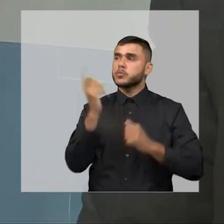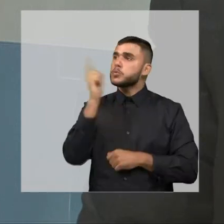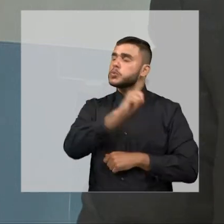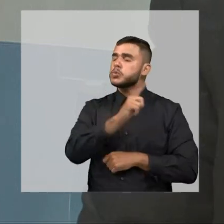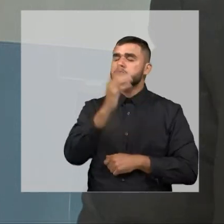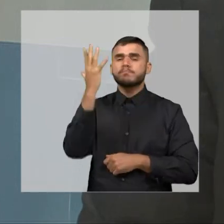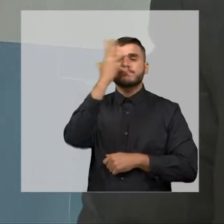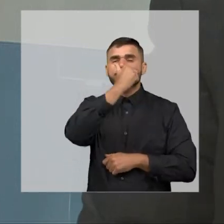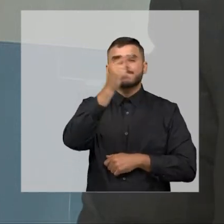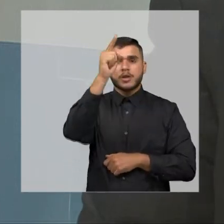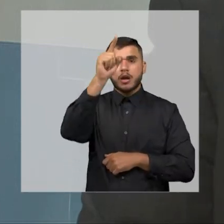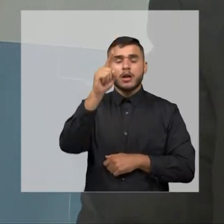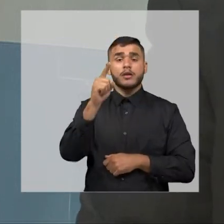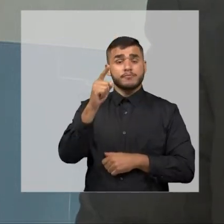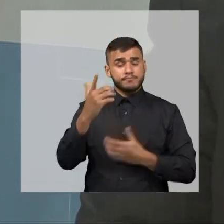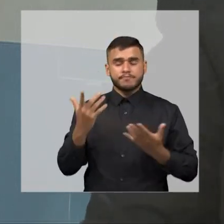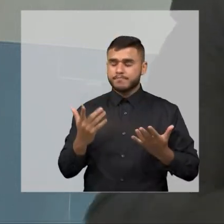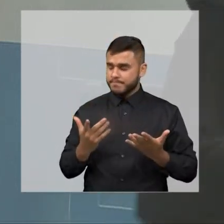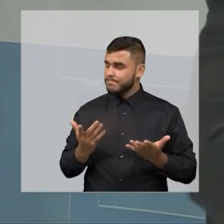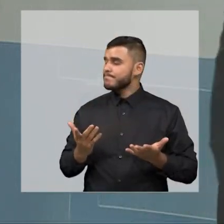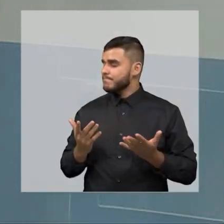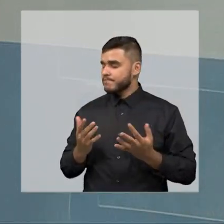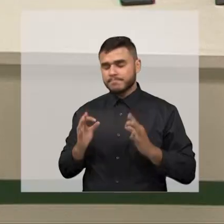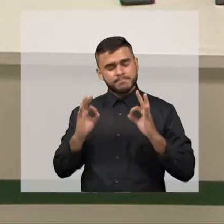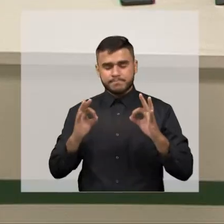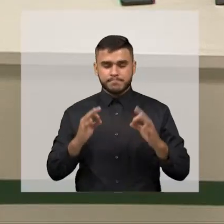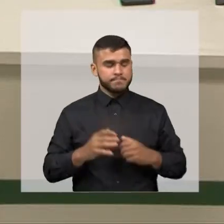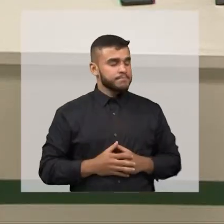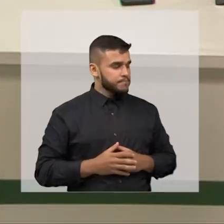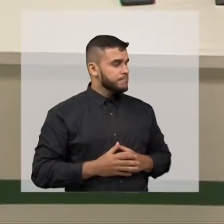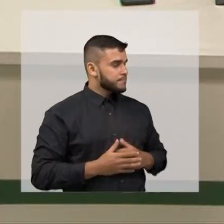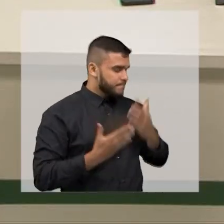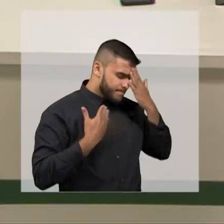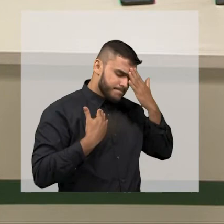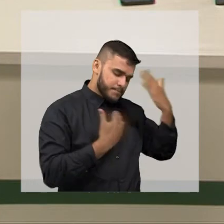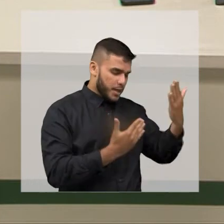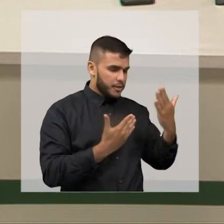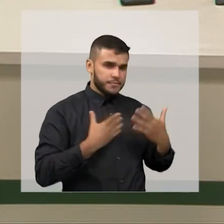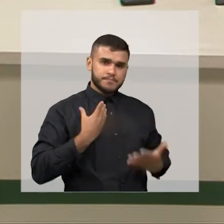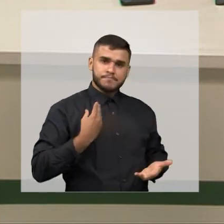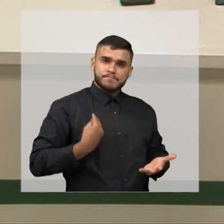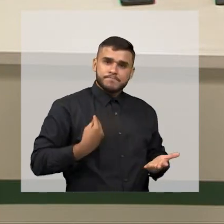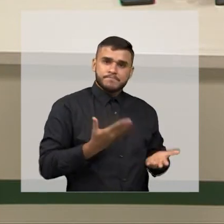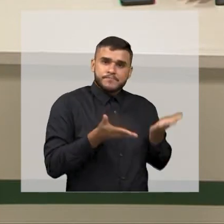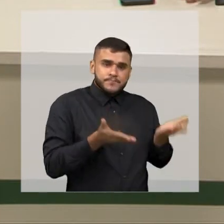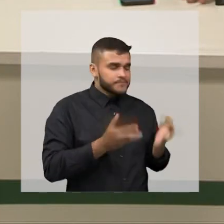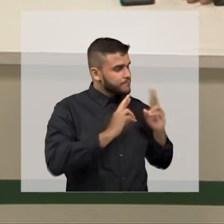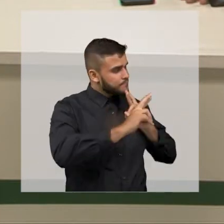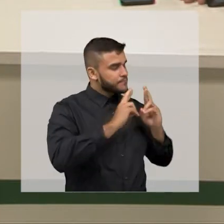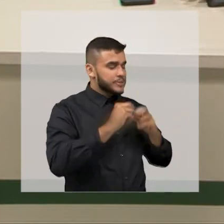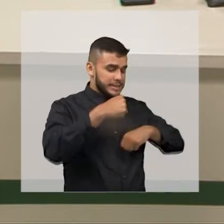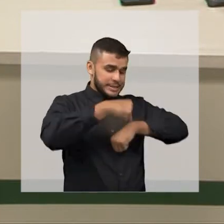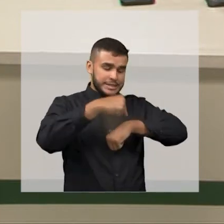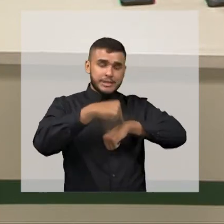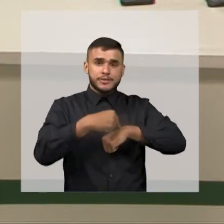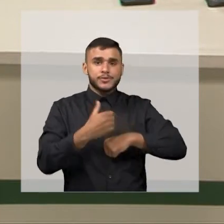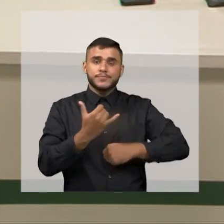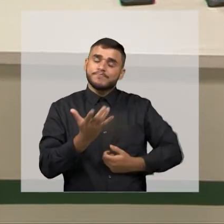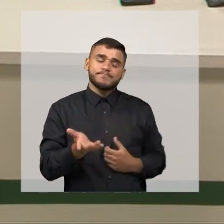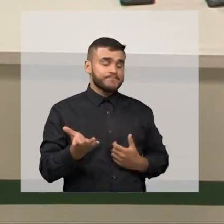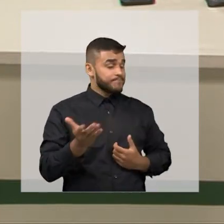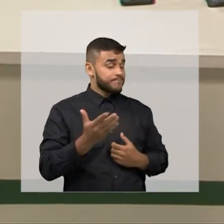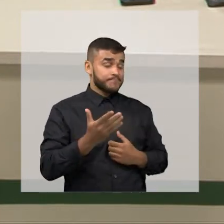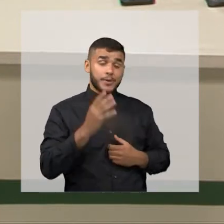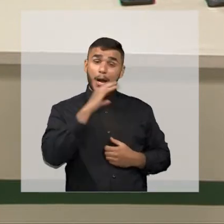nenhuma escola particular do Brasil. Pelo contrário, lindas. Doutora Lia, obrigado pela presença aqui. Fiquei feliz. Prazer. O tempo passa rápido, né? Você sabe que daria para conversar